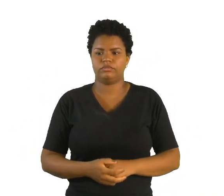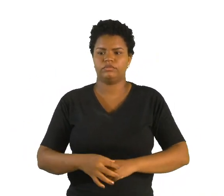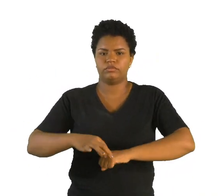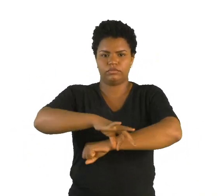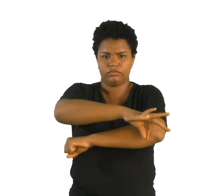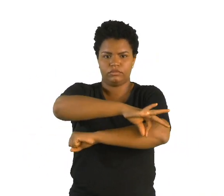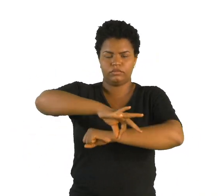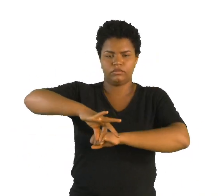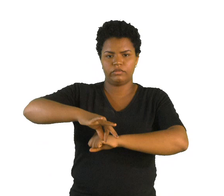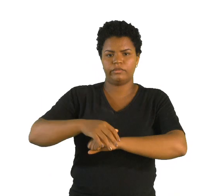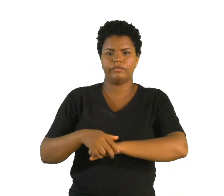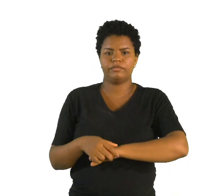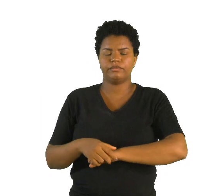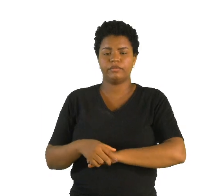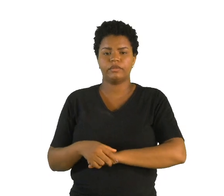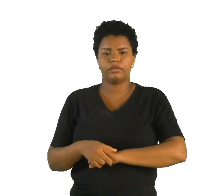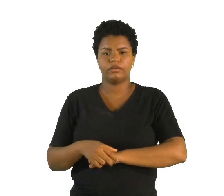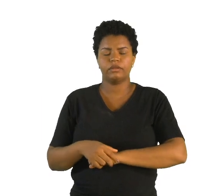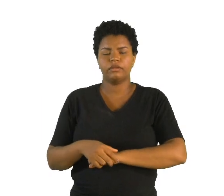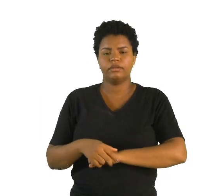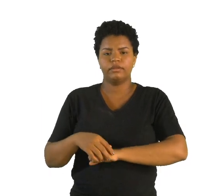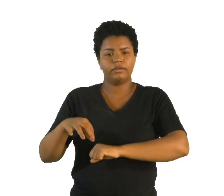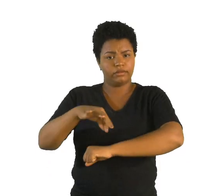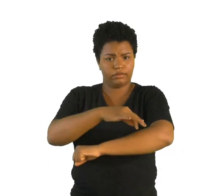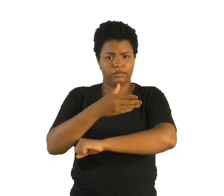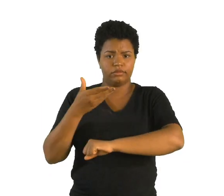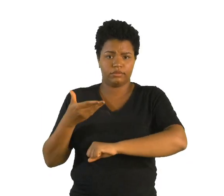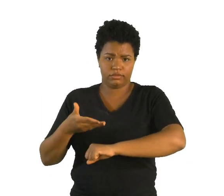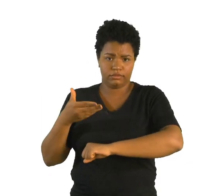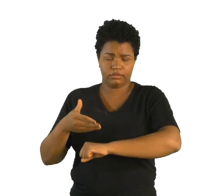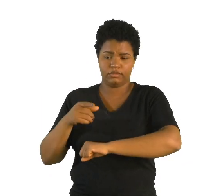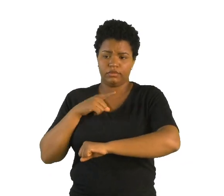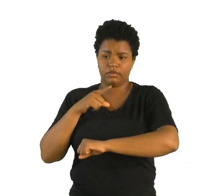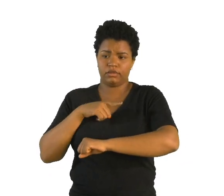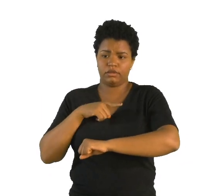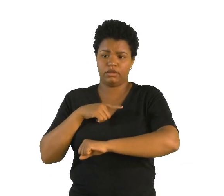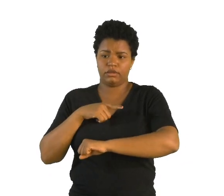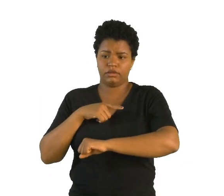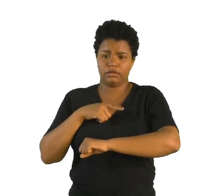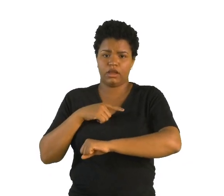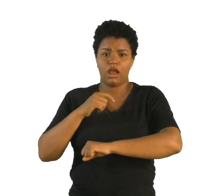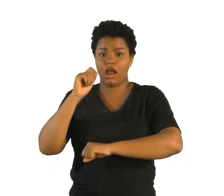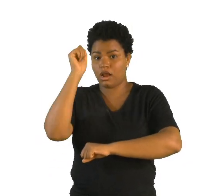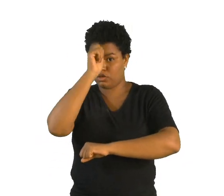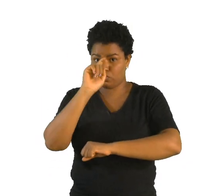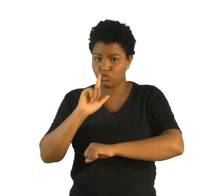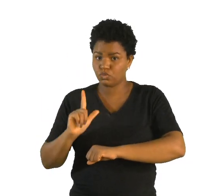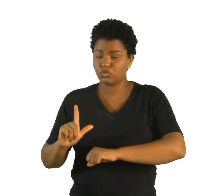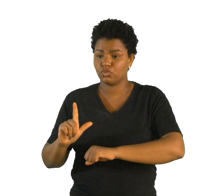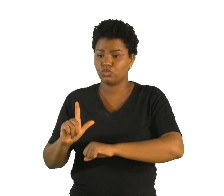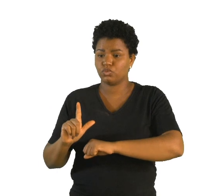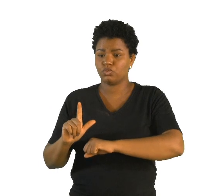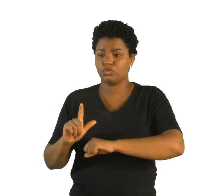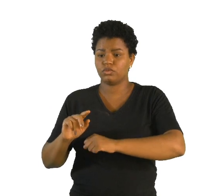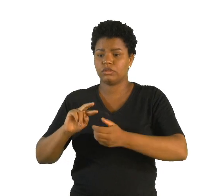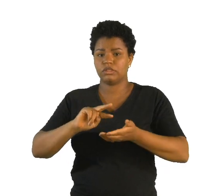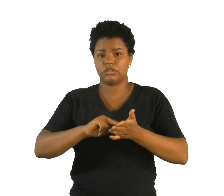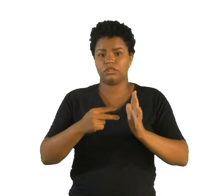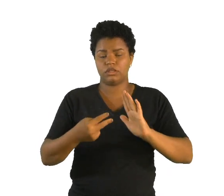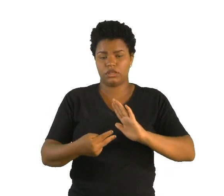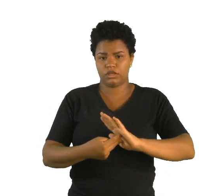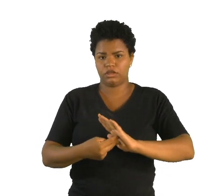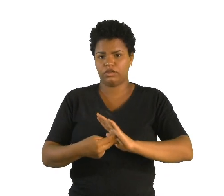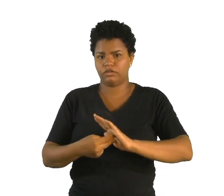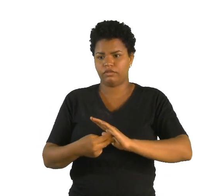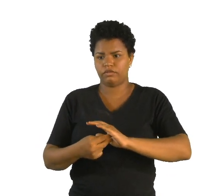régua, e nessa régua eu coloquei aí que temos de azul, significa o tracinho